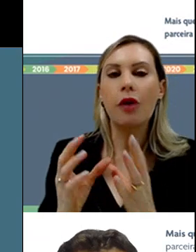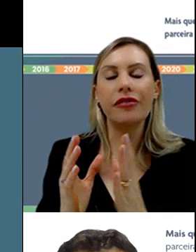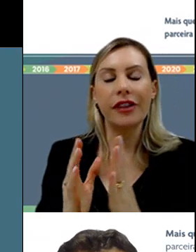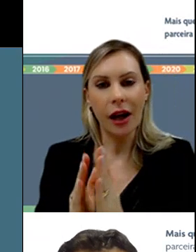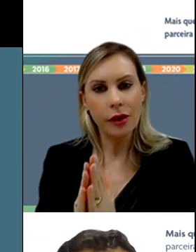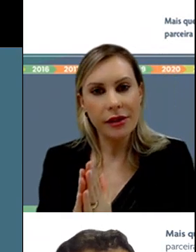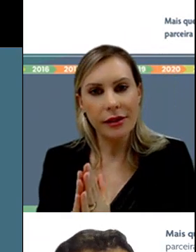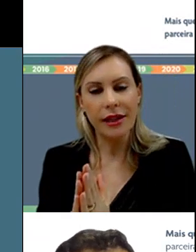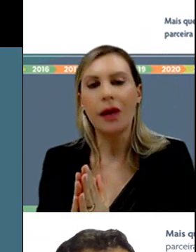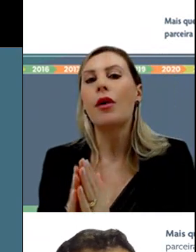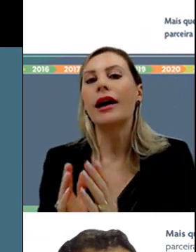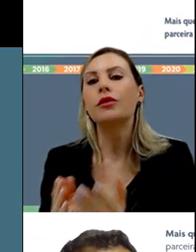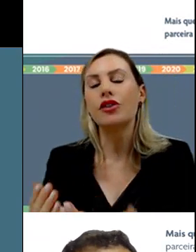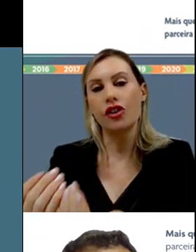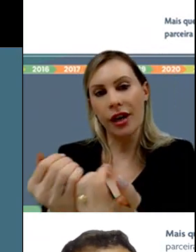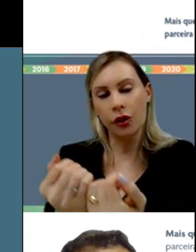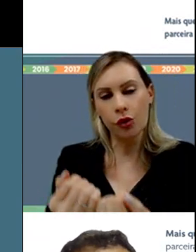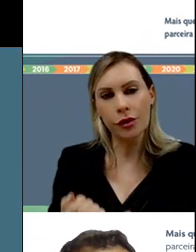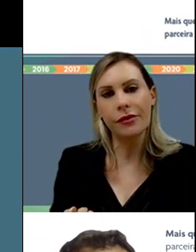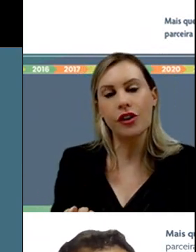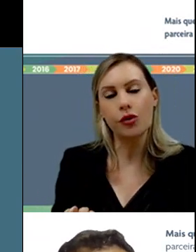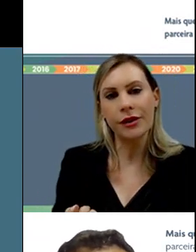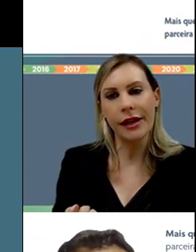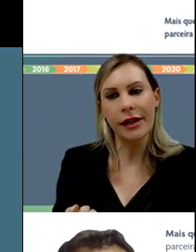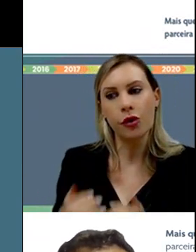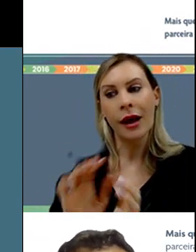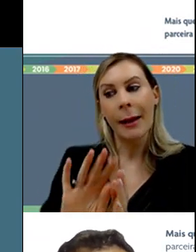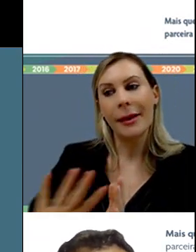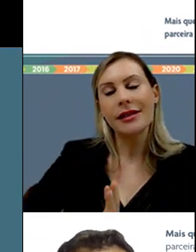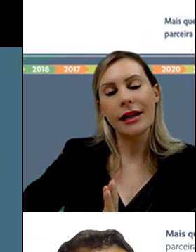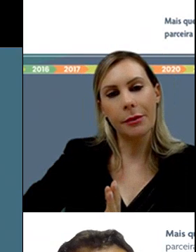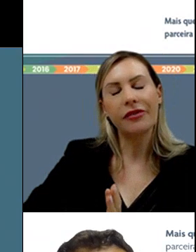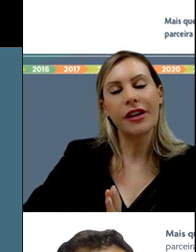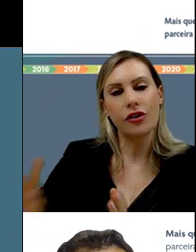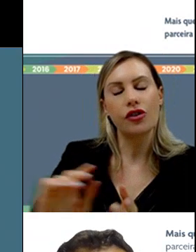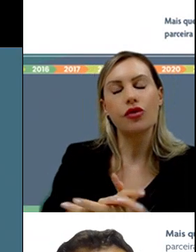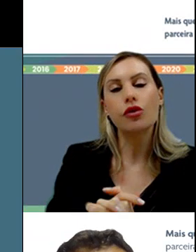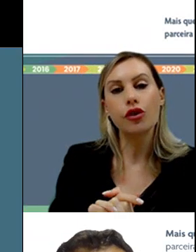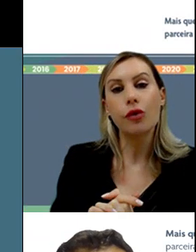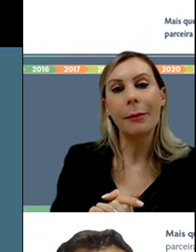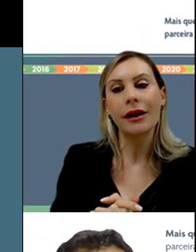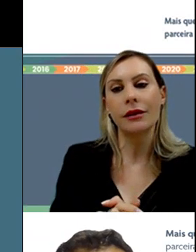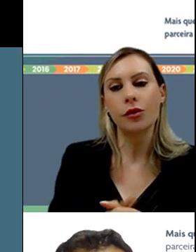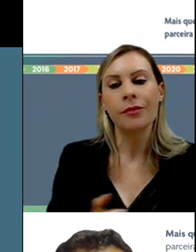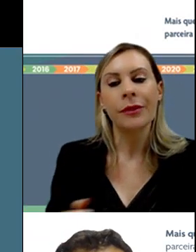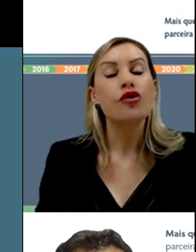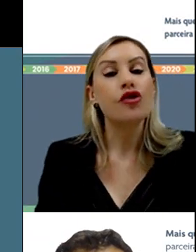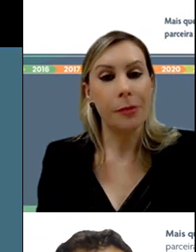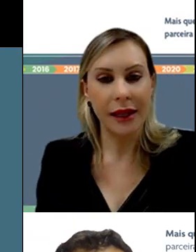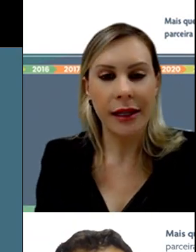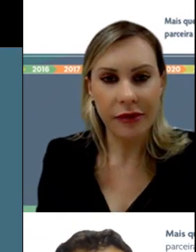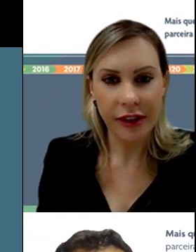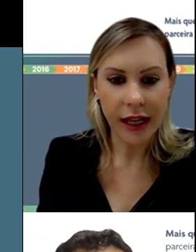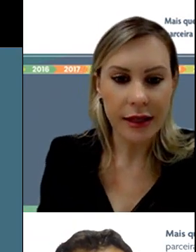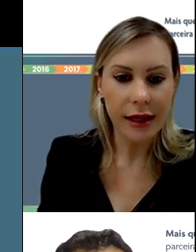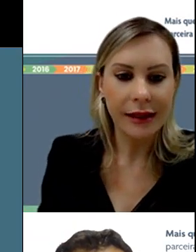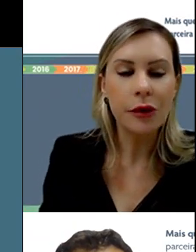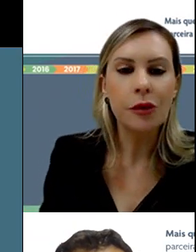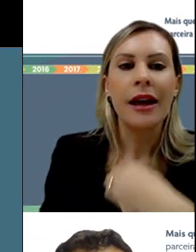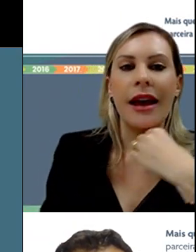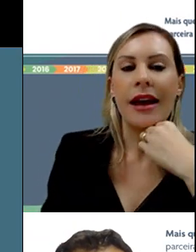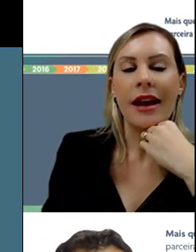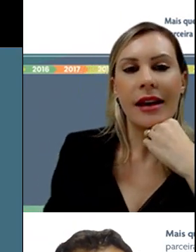problema. Ao final desses 34, a gente reduz 20%, mas dali para frente a gente continua pagando de maneira